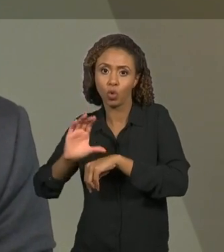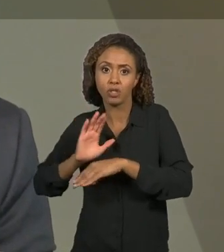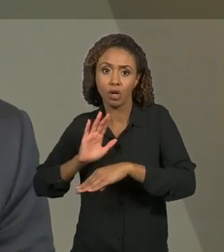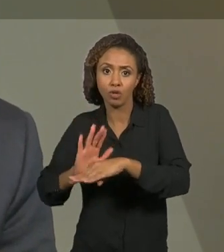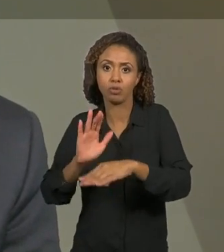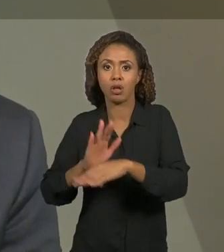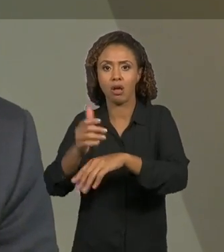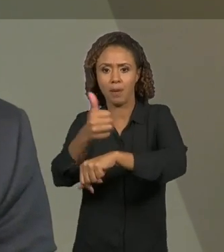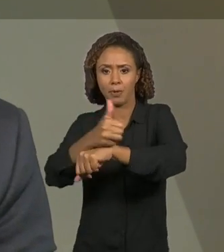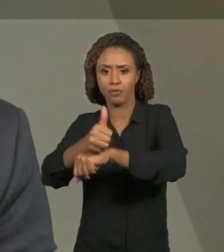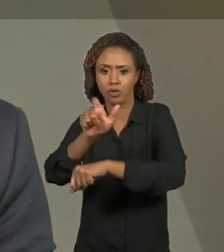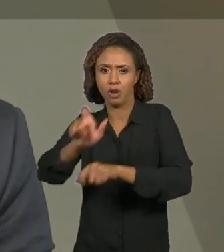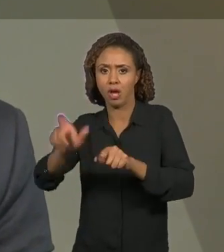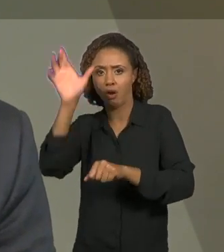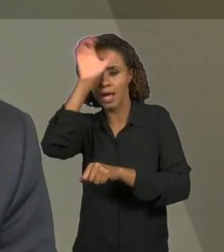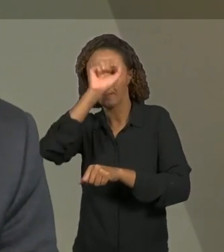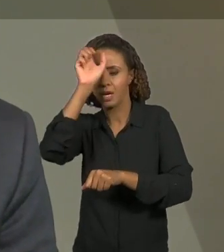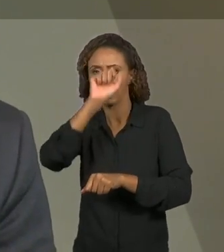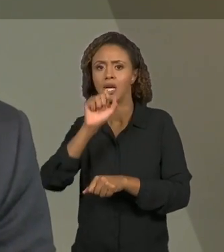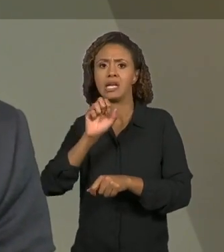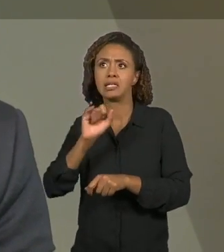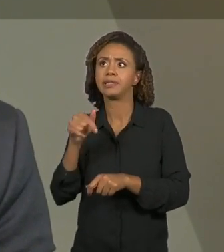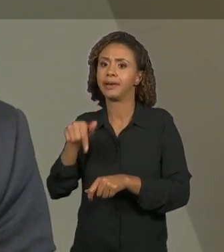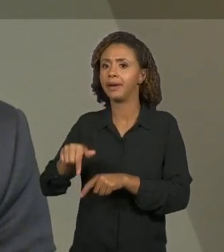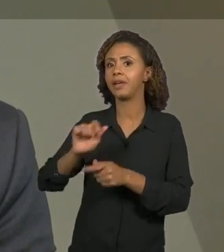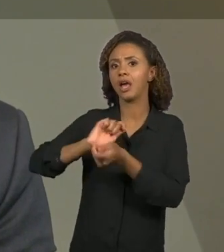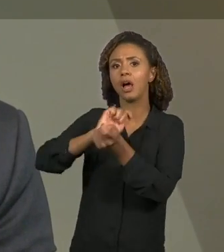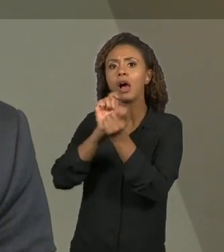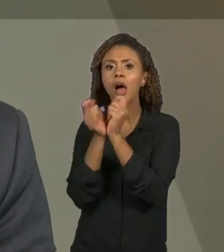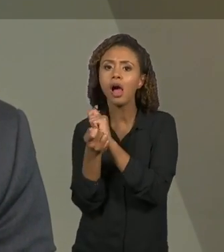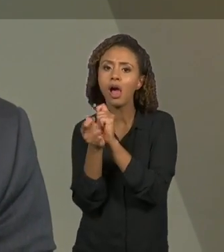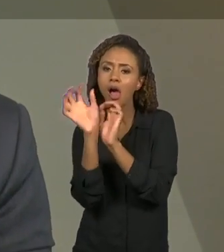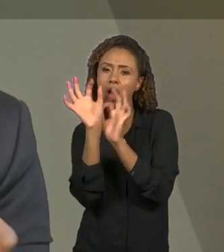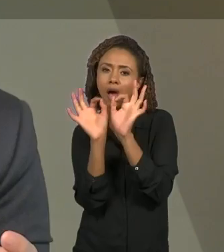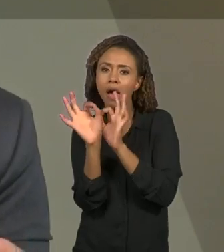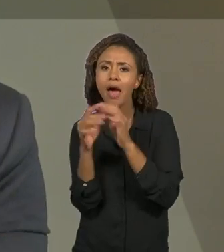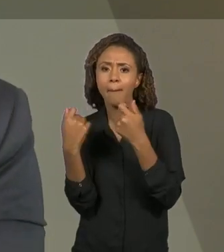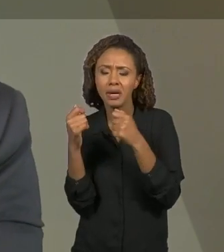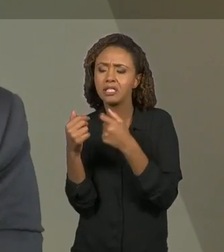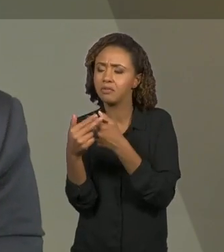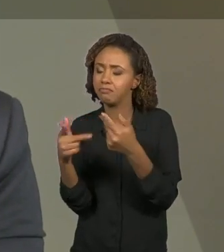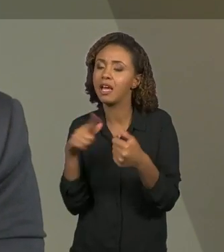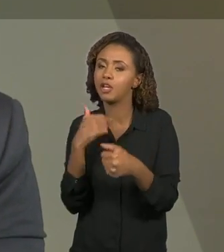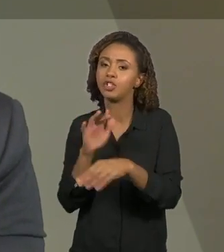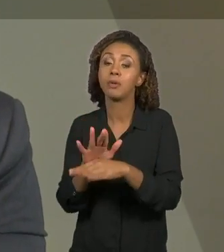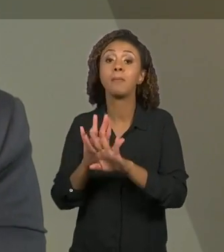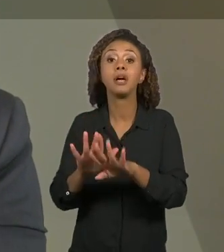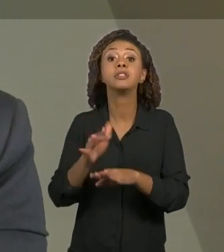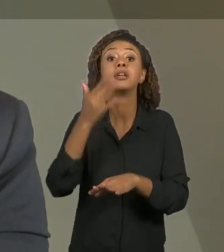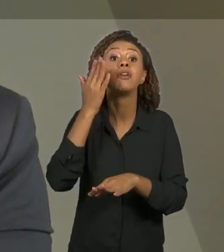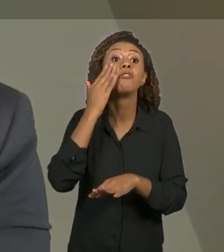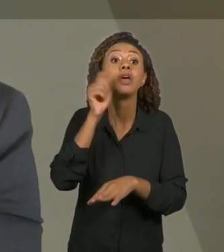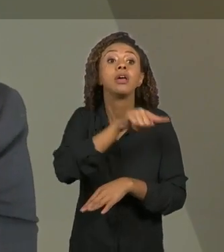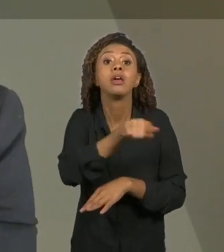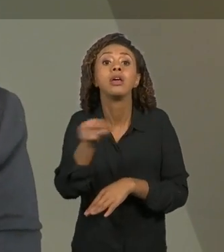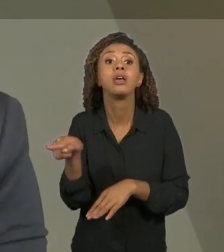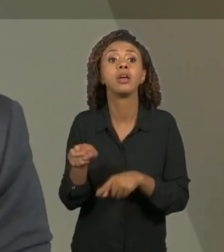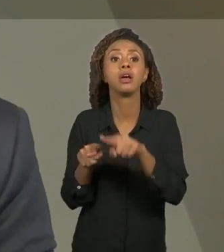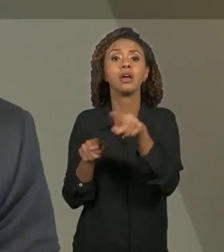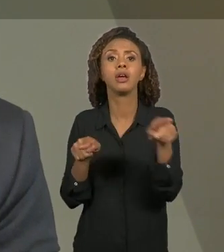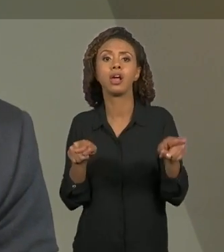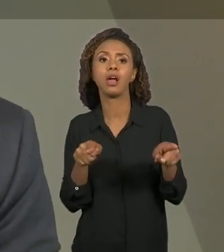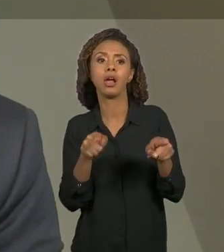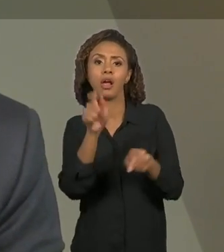adaptação inicial se precisar qualquer tipo de ajuste mas a ideia realmente ouvir o profissional e perceber como